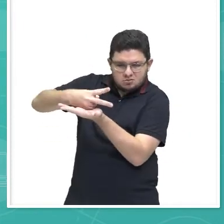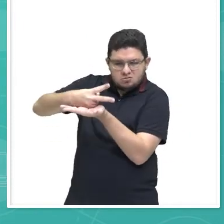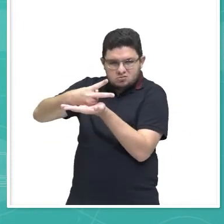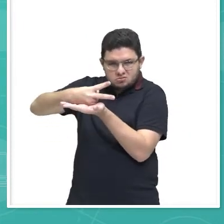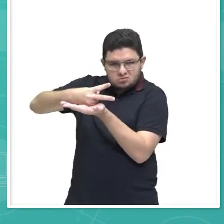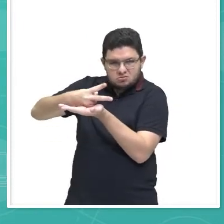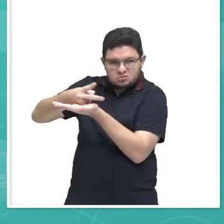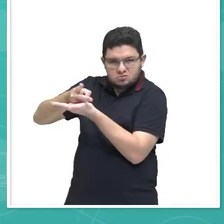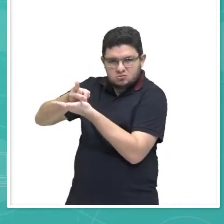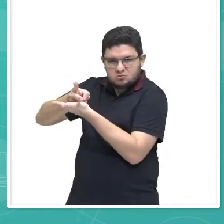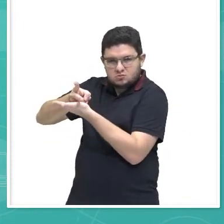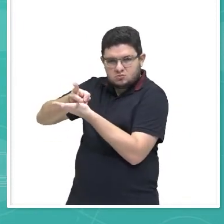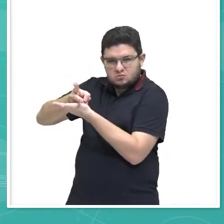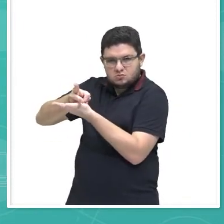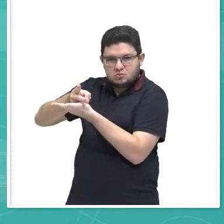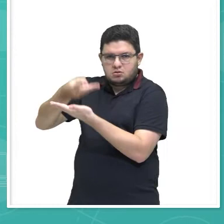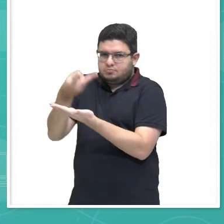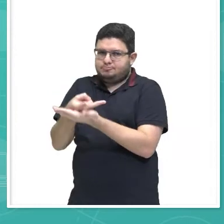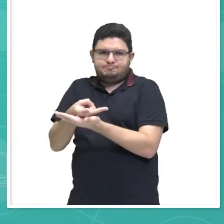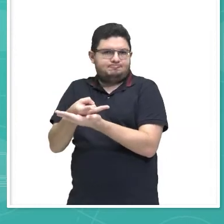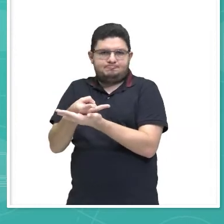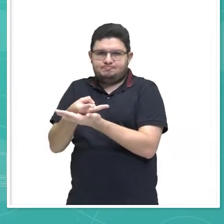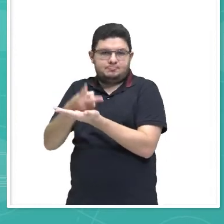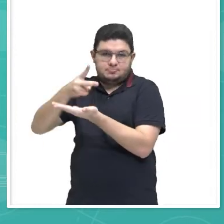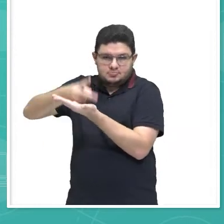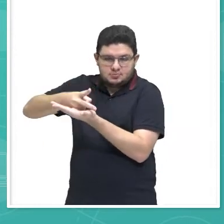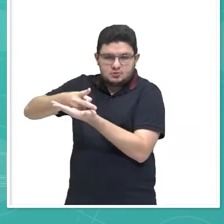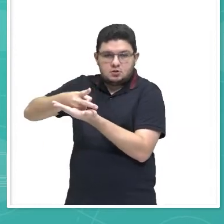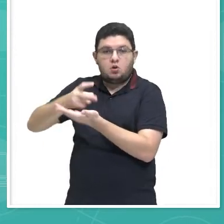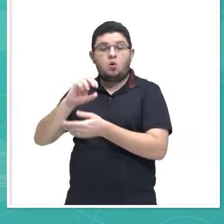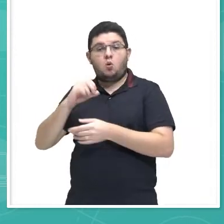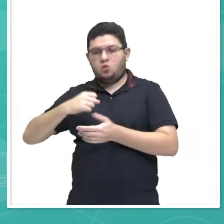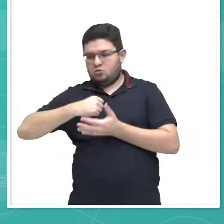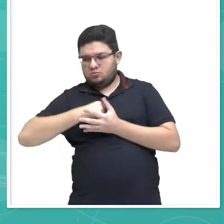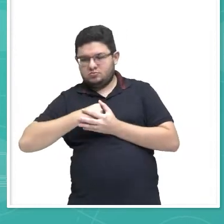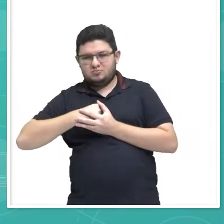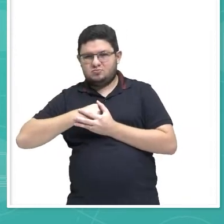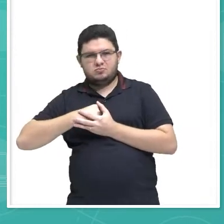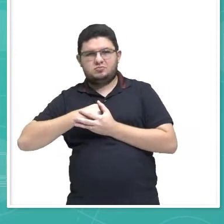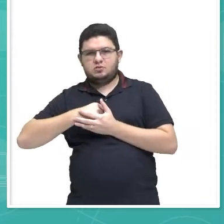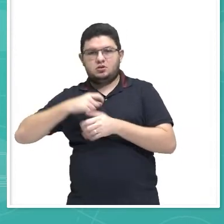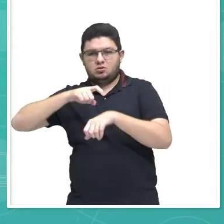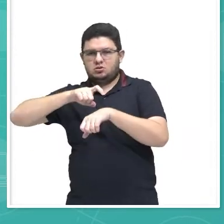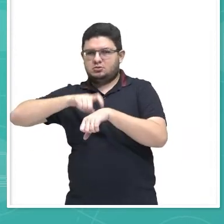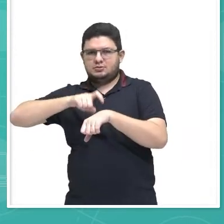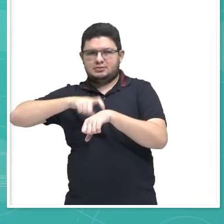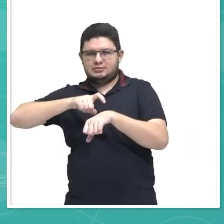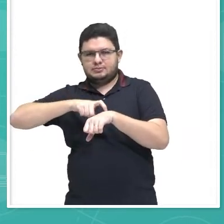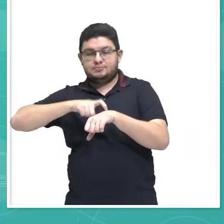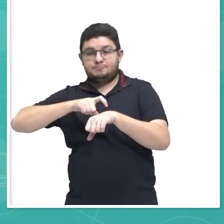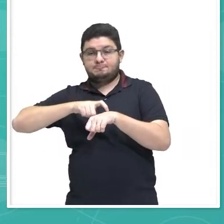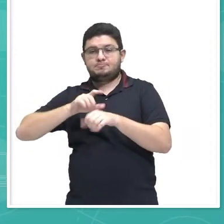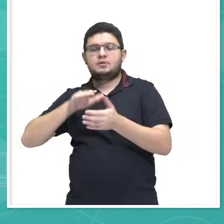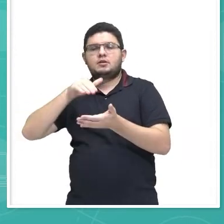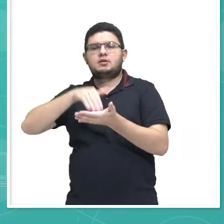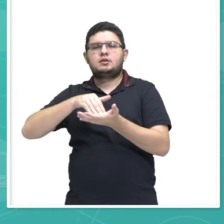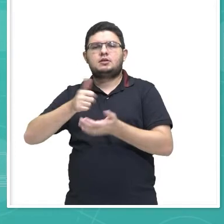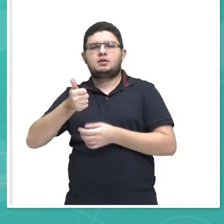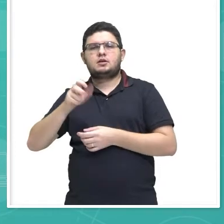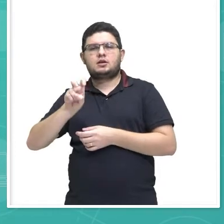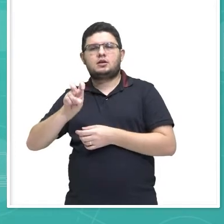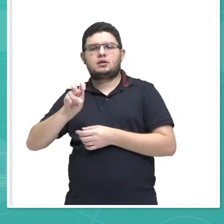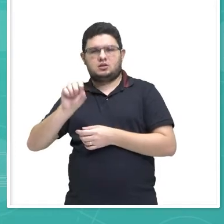a imobilização da técnica não segura ele por muito tempo. Até 15 segundos já é considerado